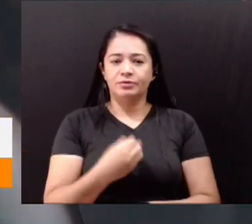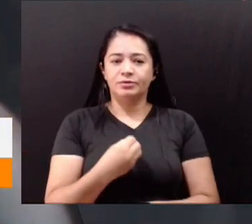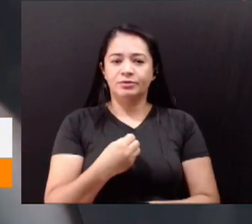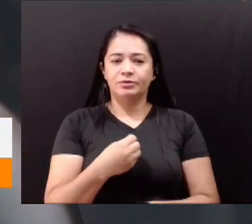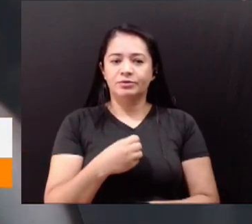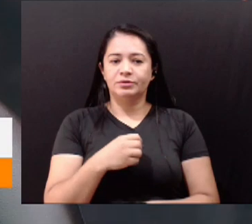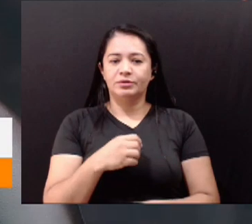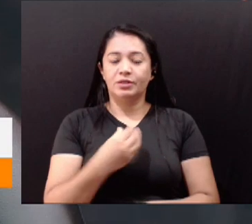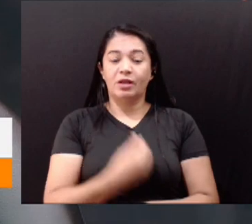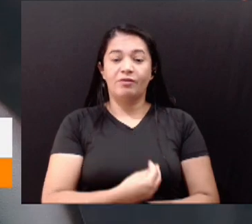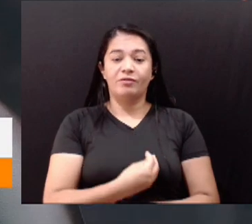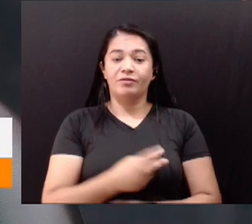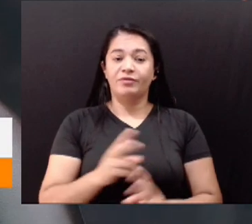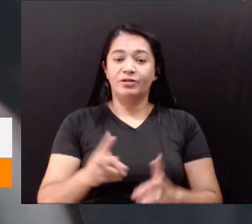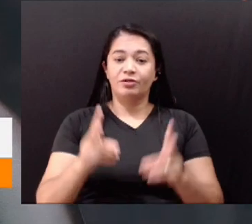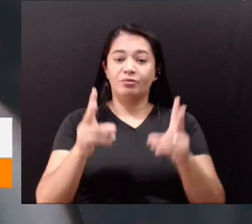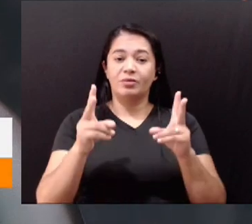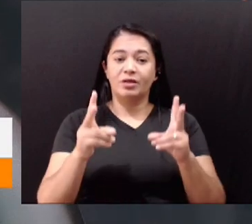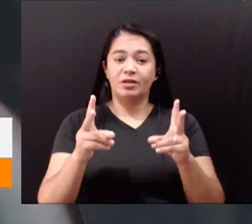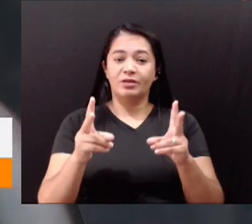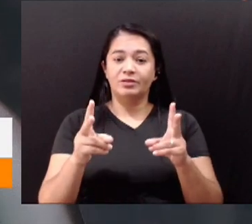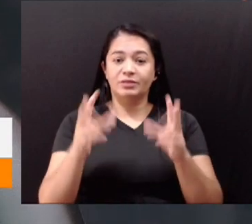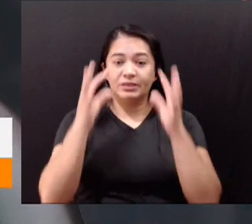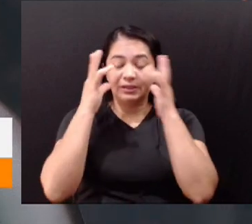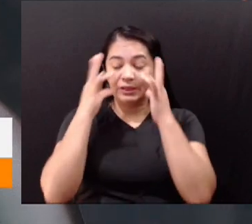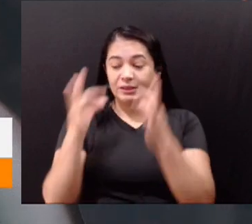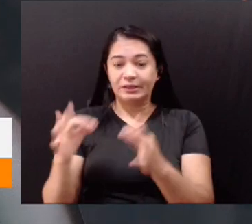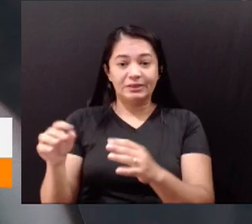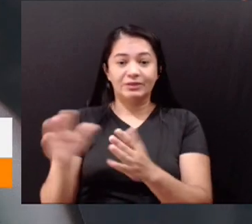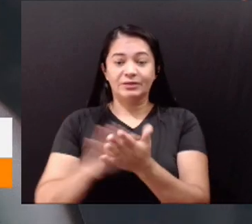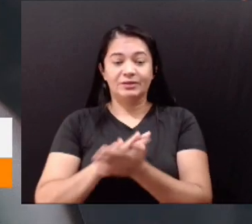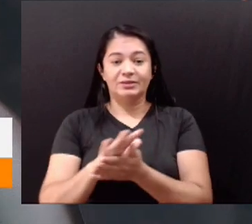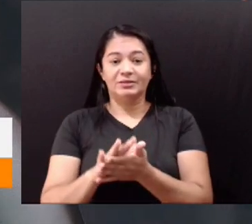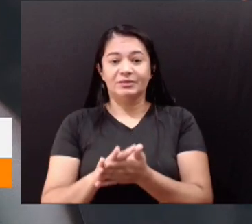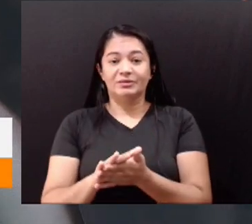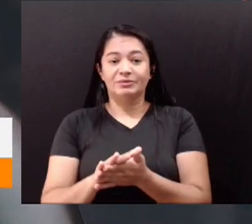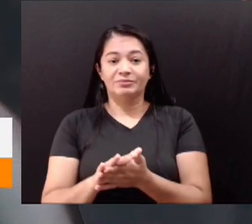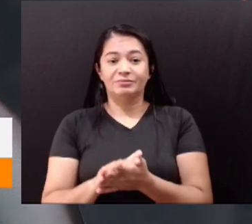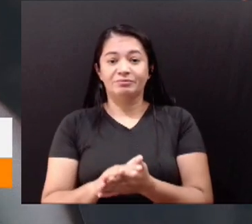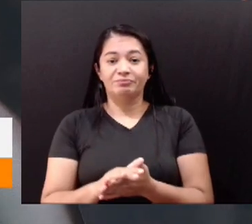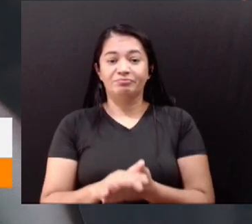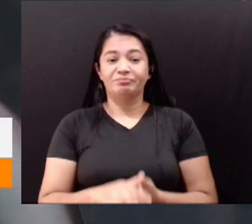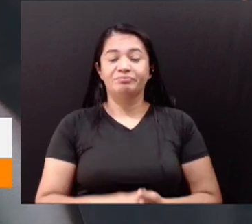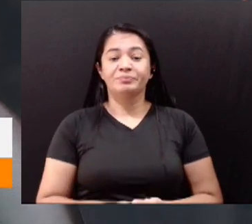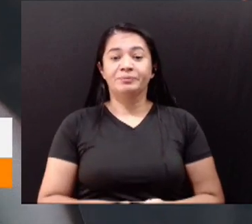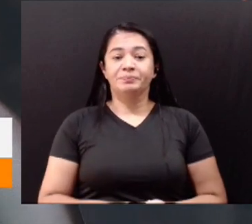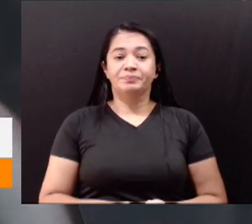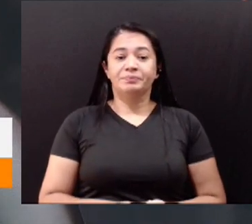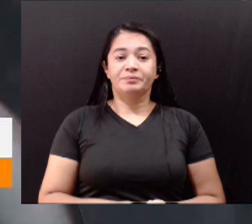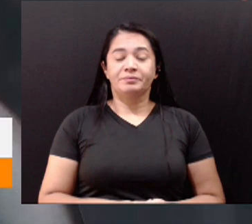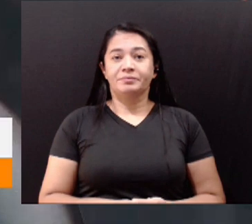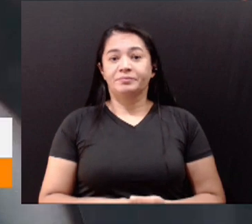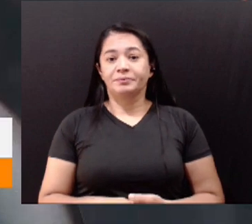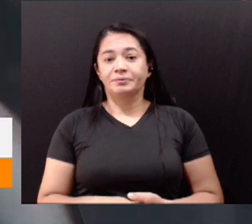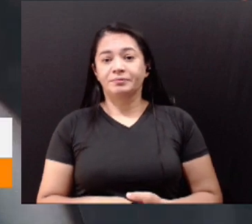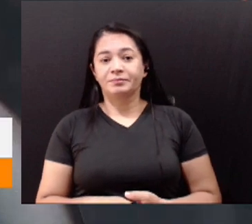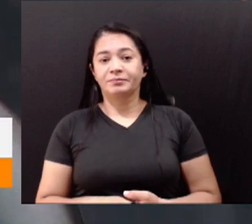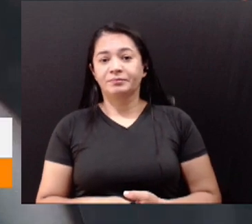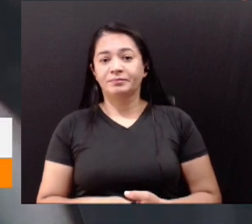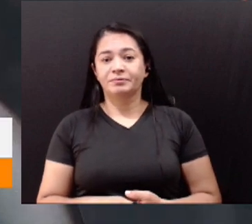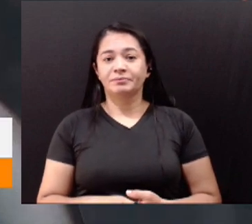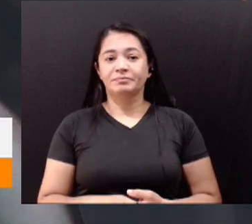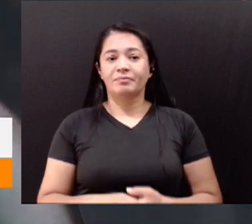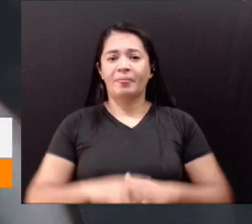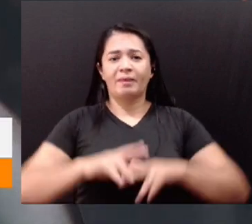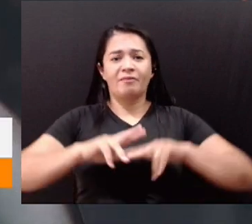não conseguem dar tanta atenção, e isso não é muito bem-vindo pela pessoa. Eh, então são